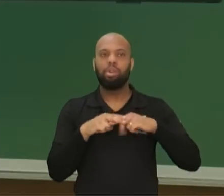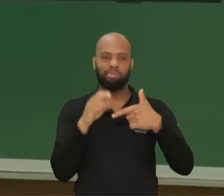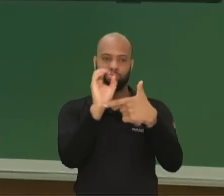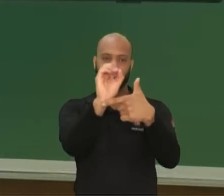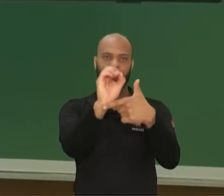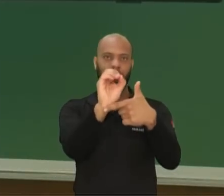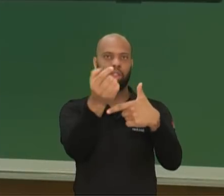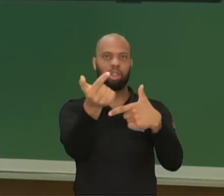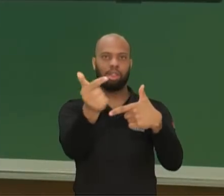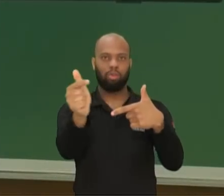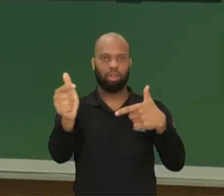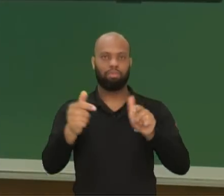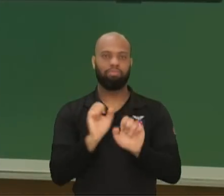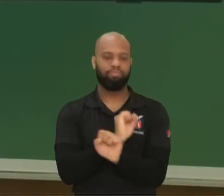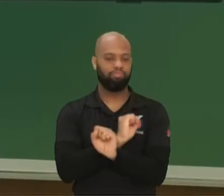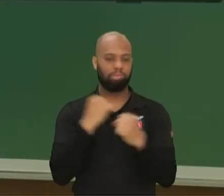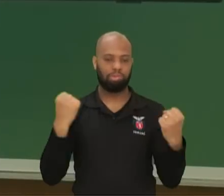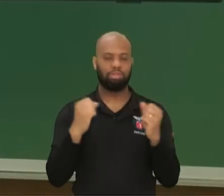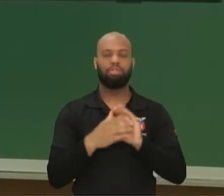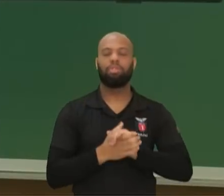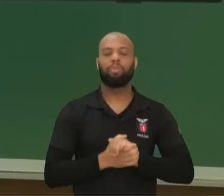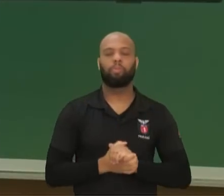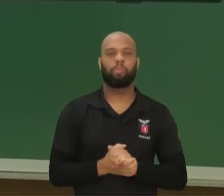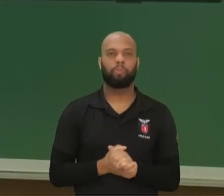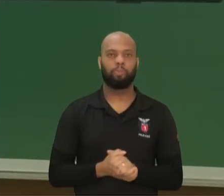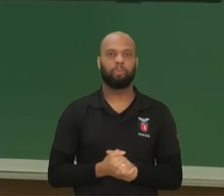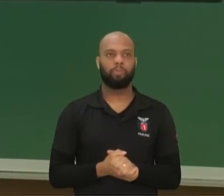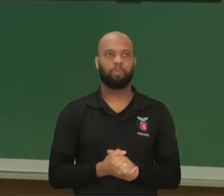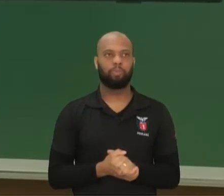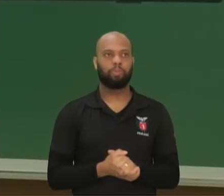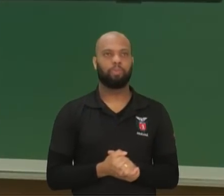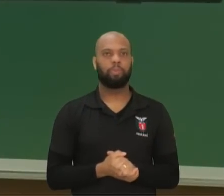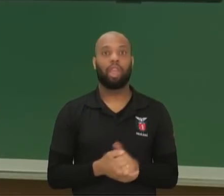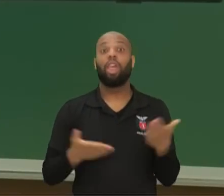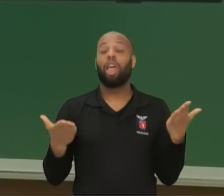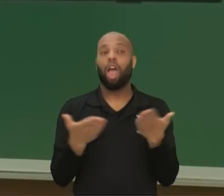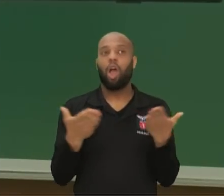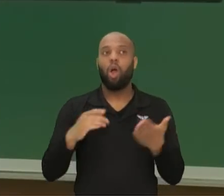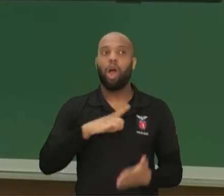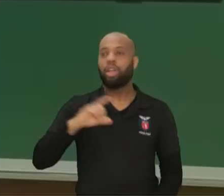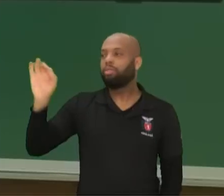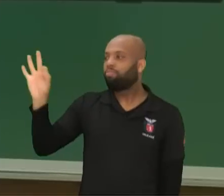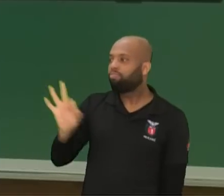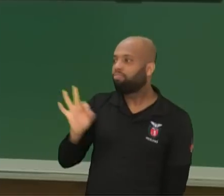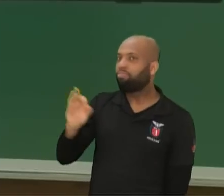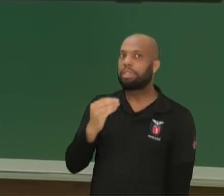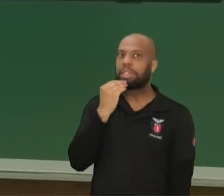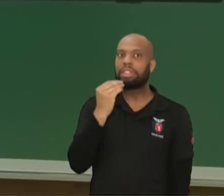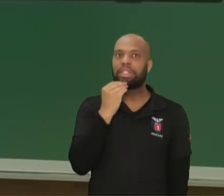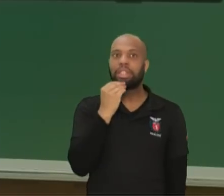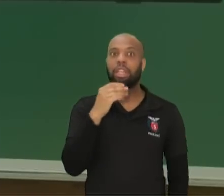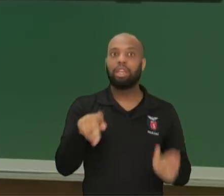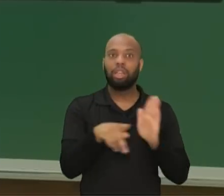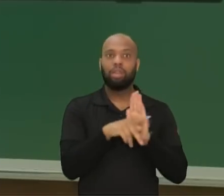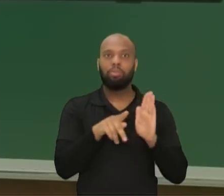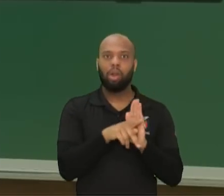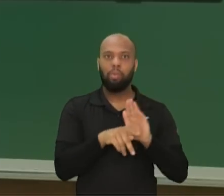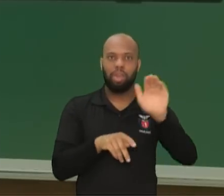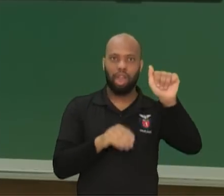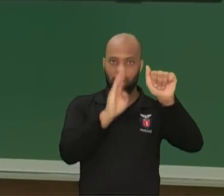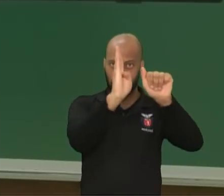né? Seria impossível ali a gente dividir algo por zero. Então, aqui nessa probabilidade condicional, nós